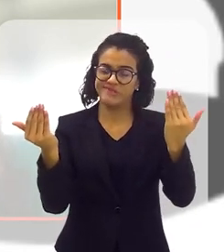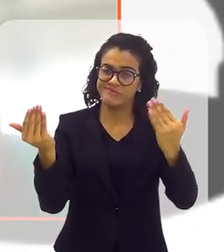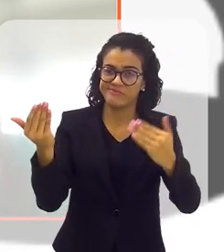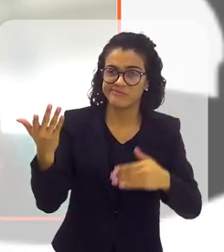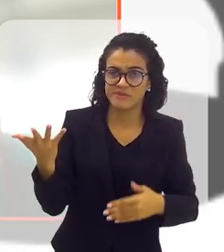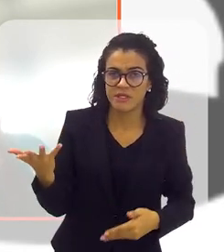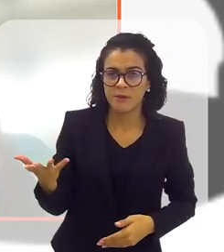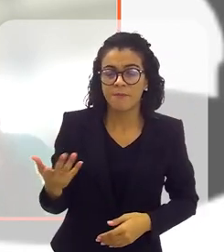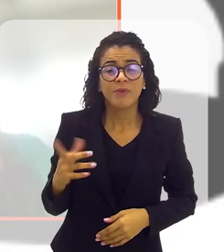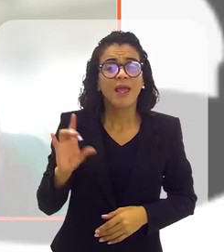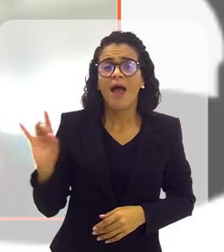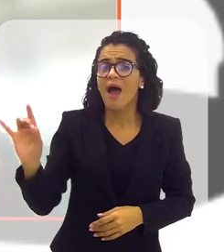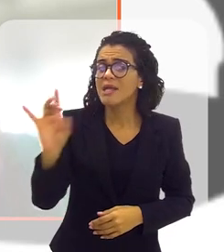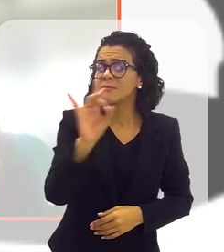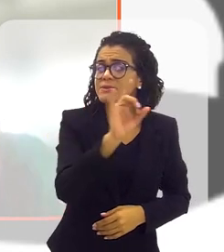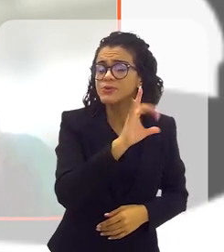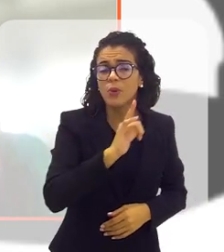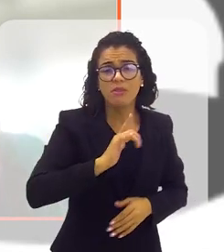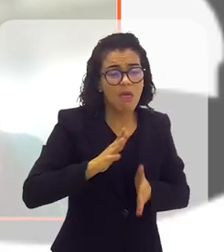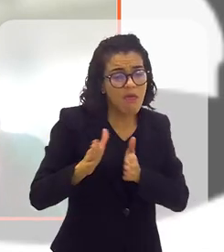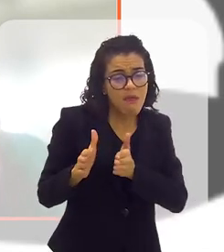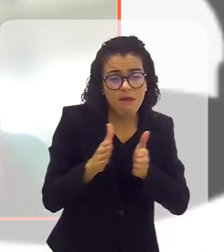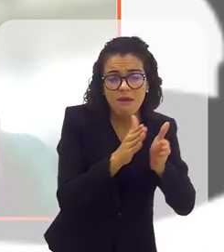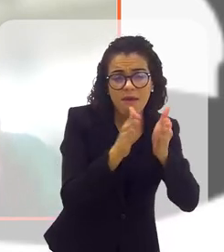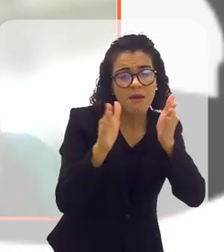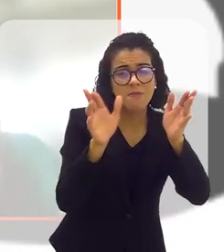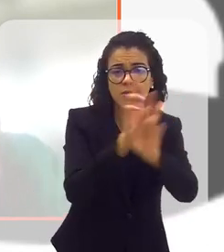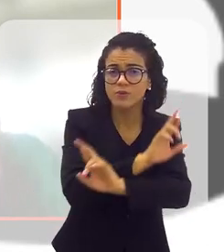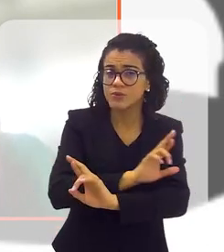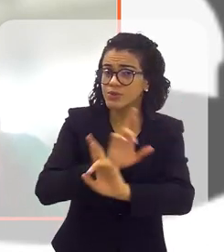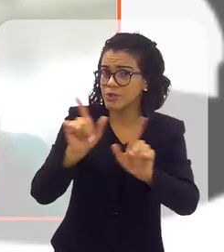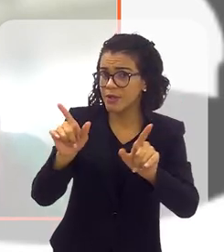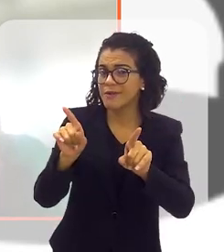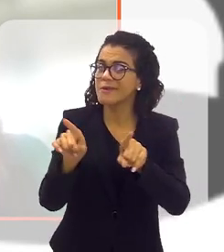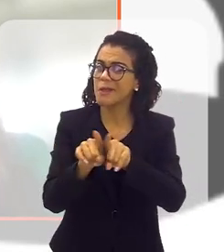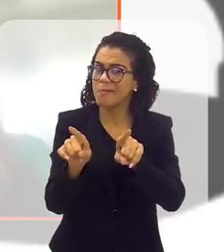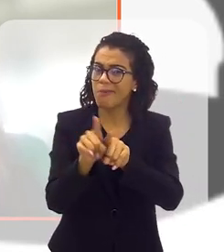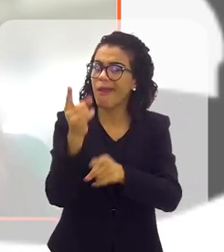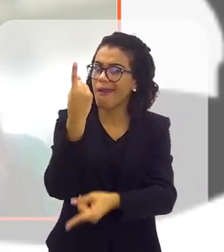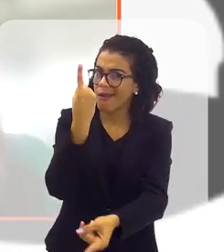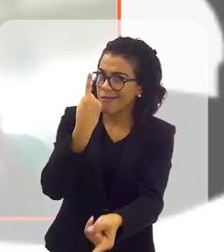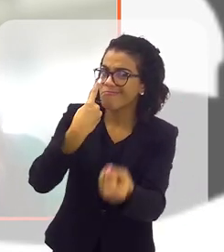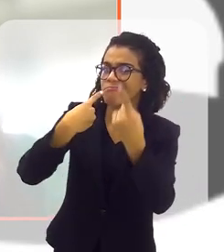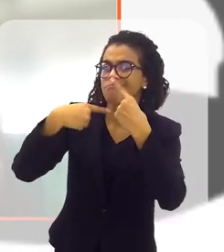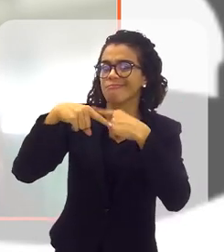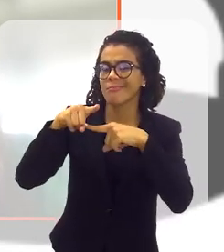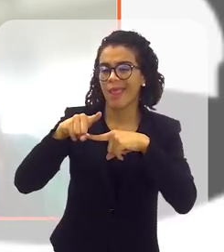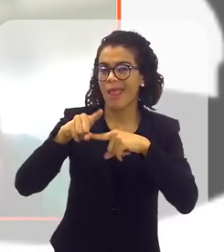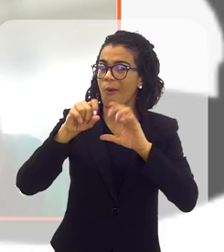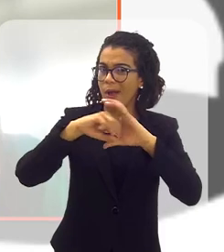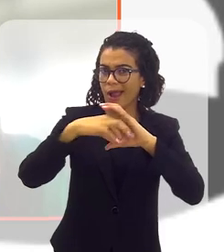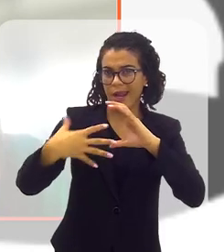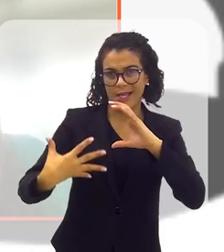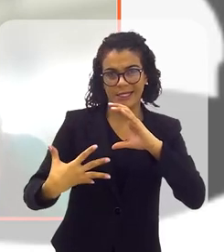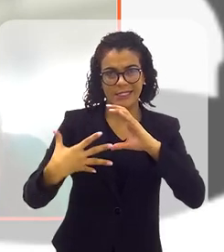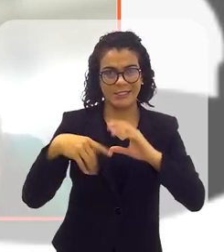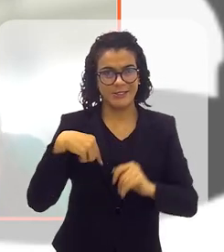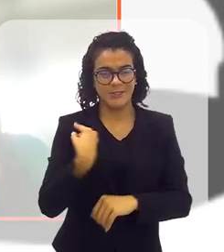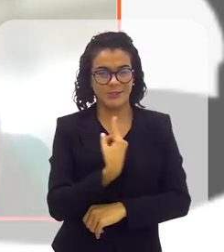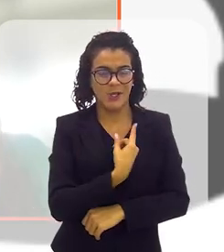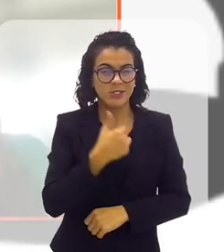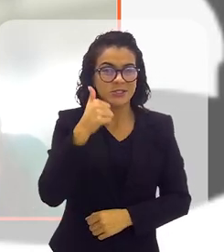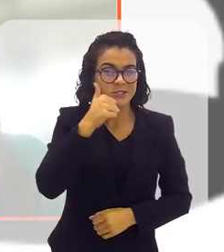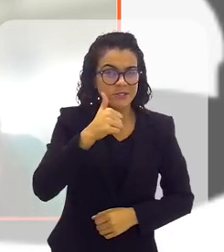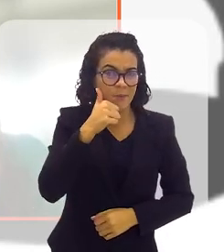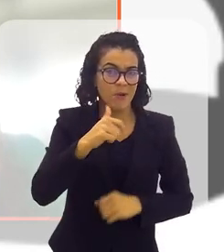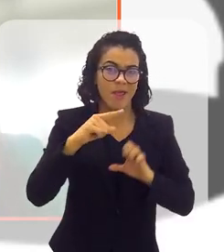a seguir. E claro, eu acho que a resiliência também hoje é uma grande característica,